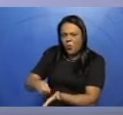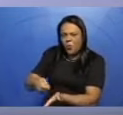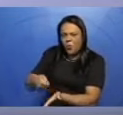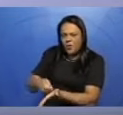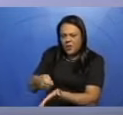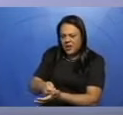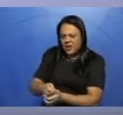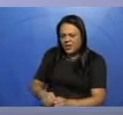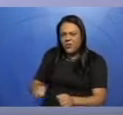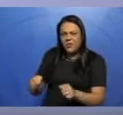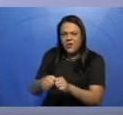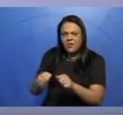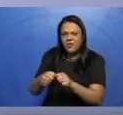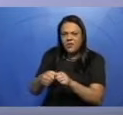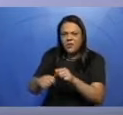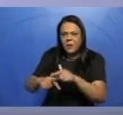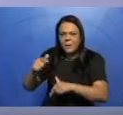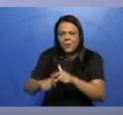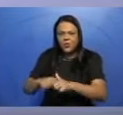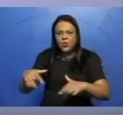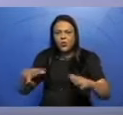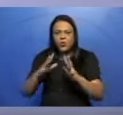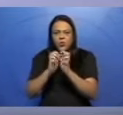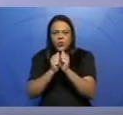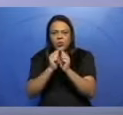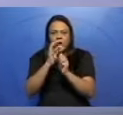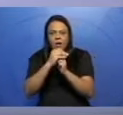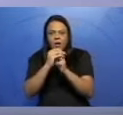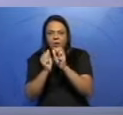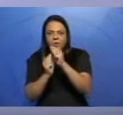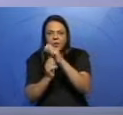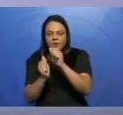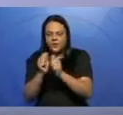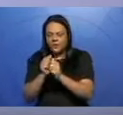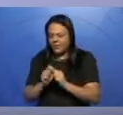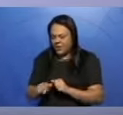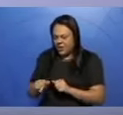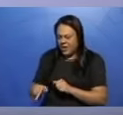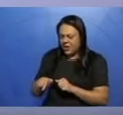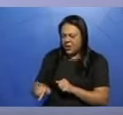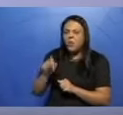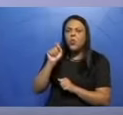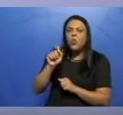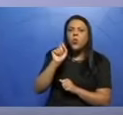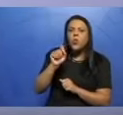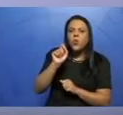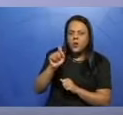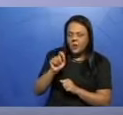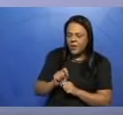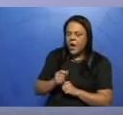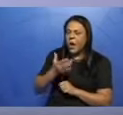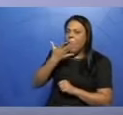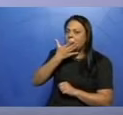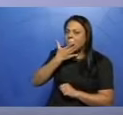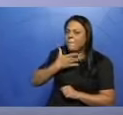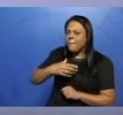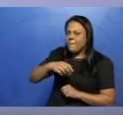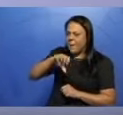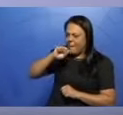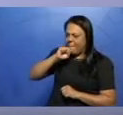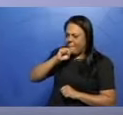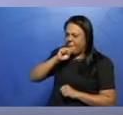desenvolver produtos artesanais. Predominava sobre a criança o domínio